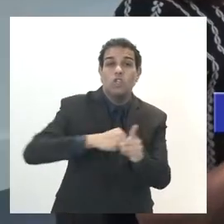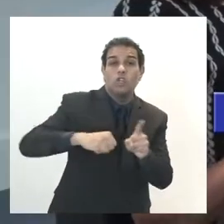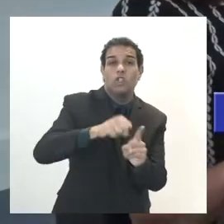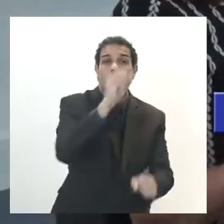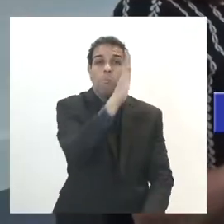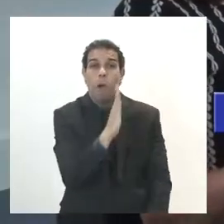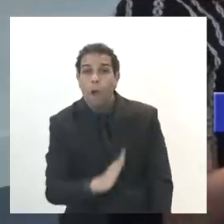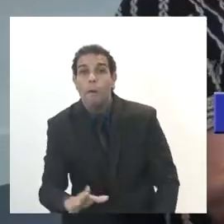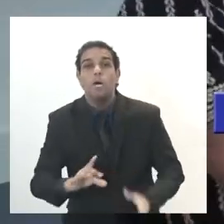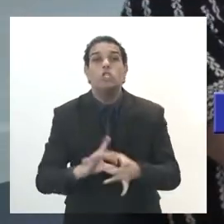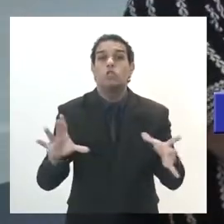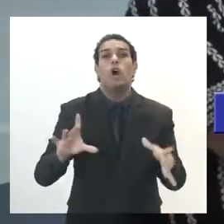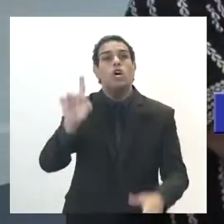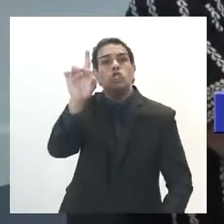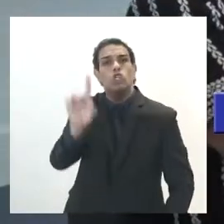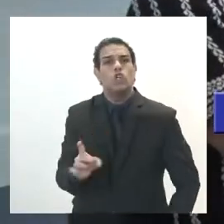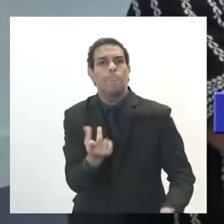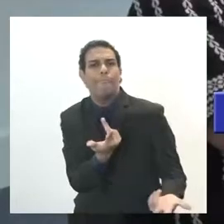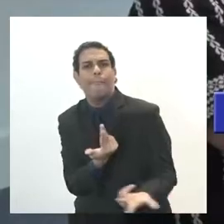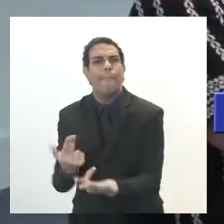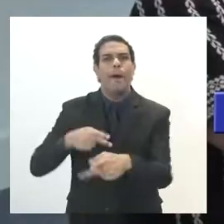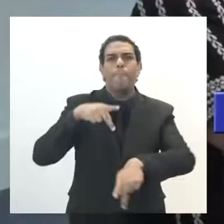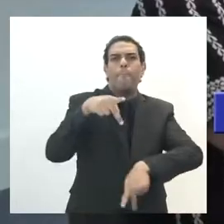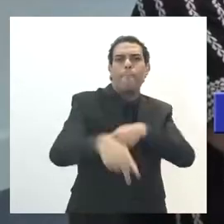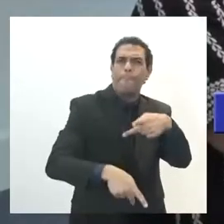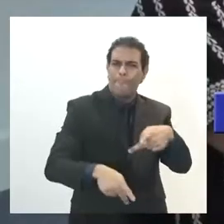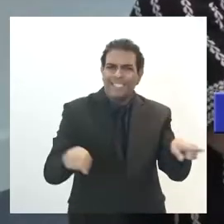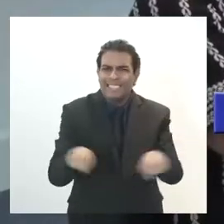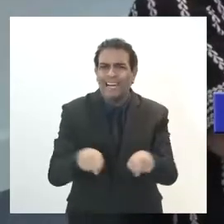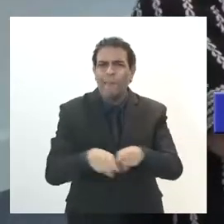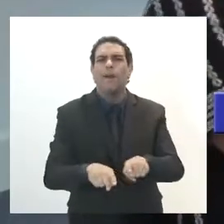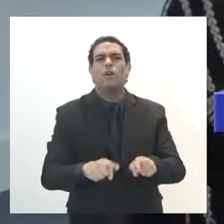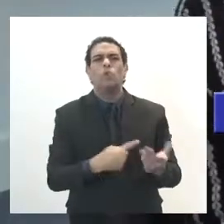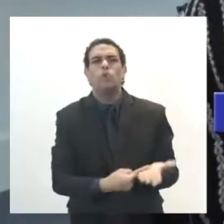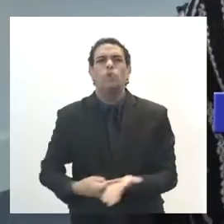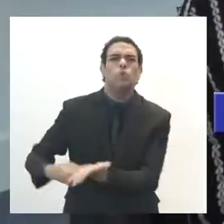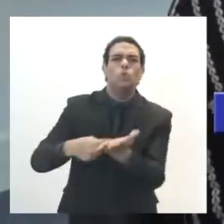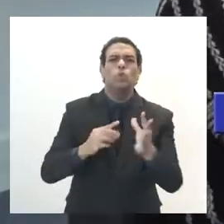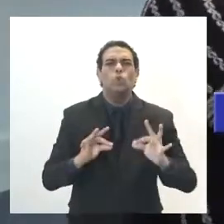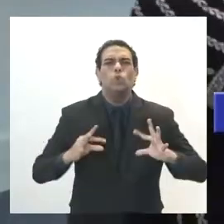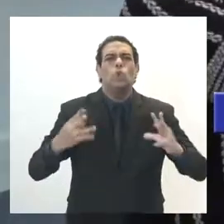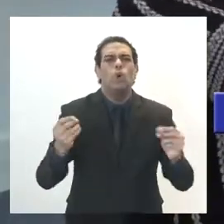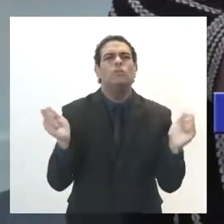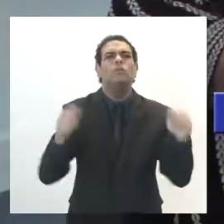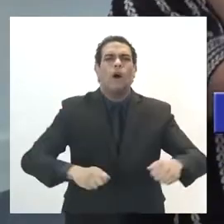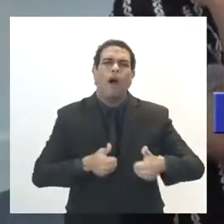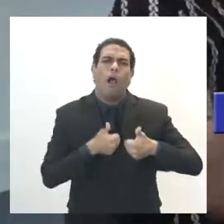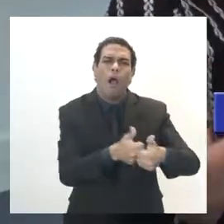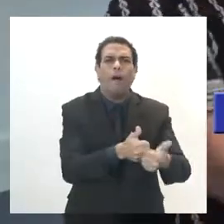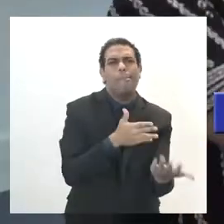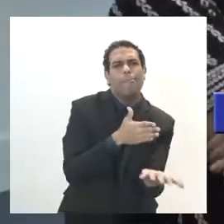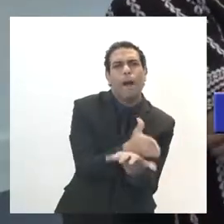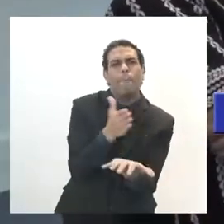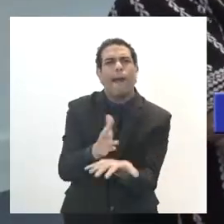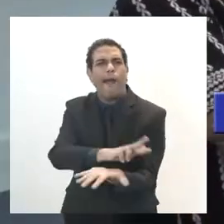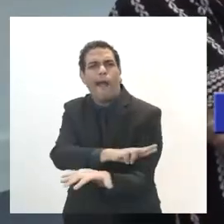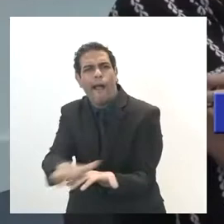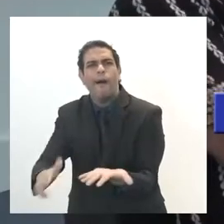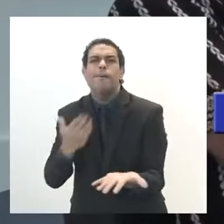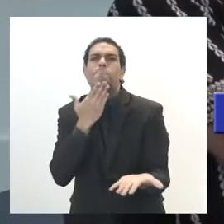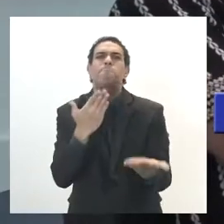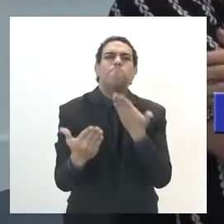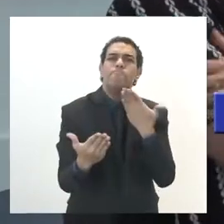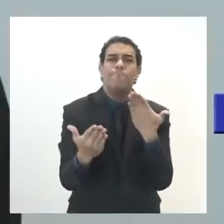estado é de direitos para o conjunto da população E notadamente para aquelas para aqueles segmentos aqueles extratos que